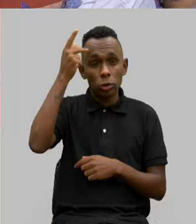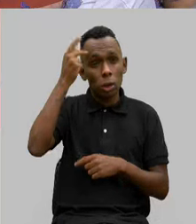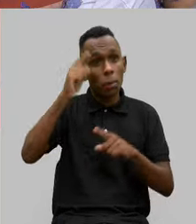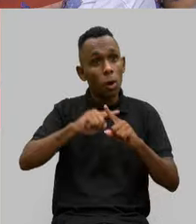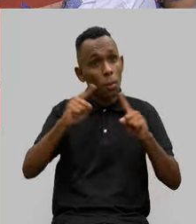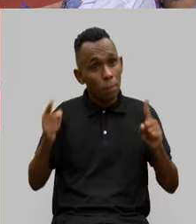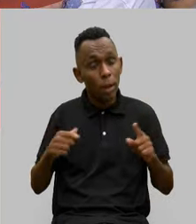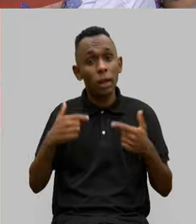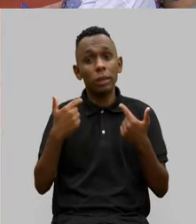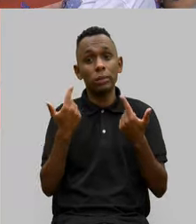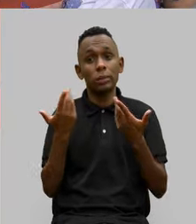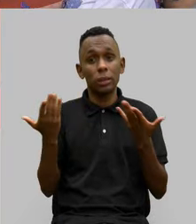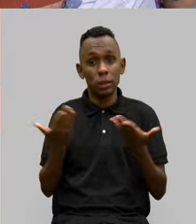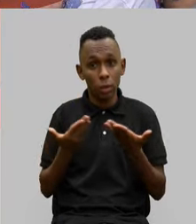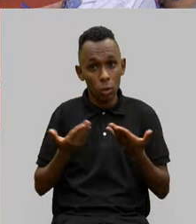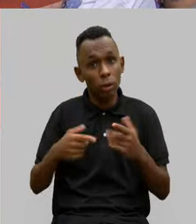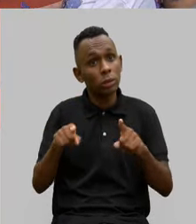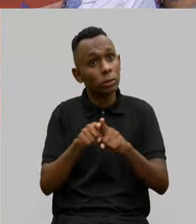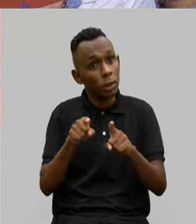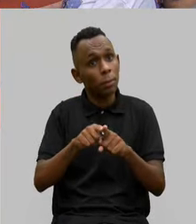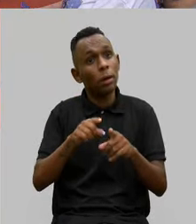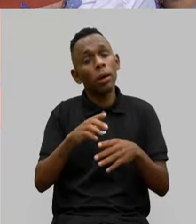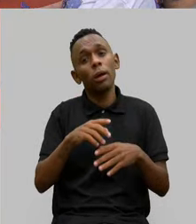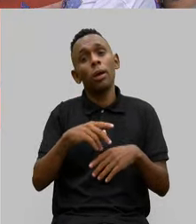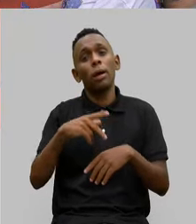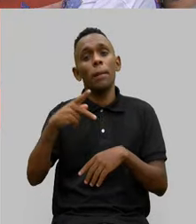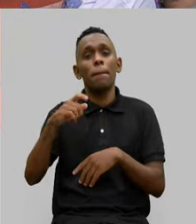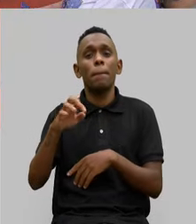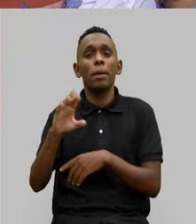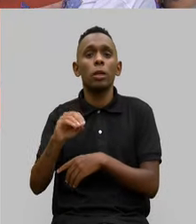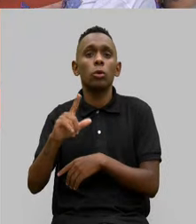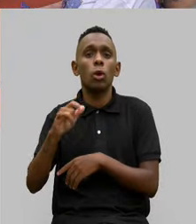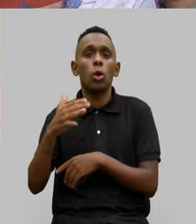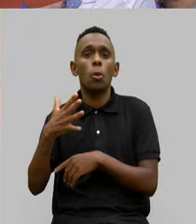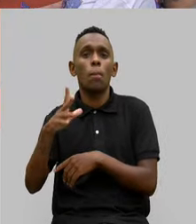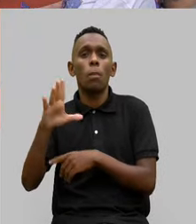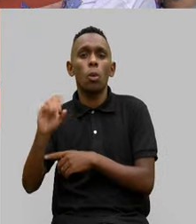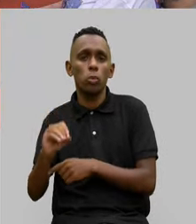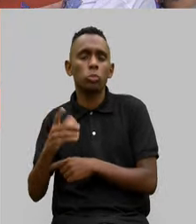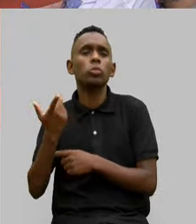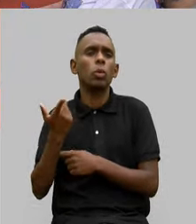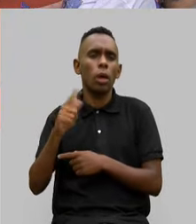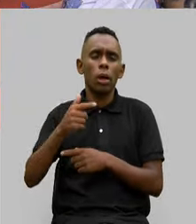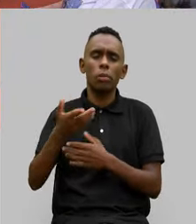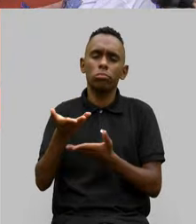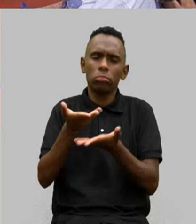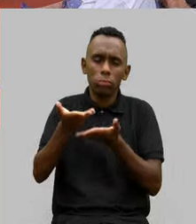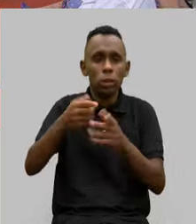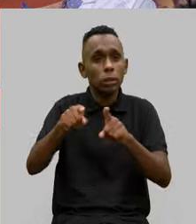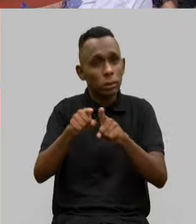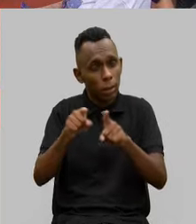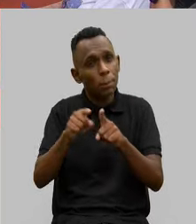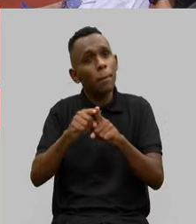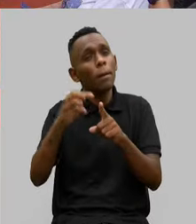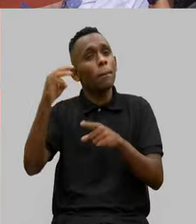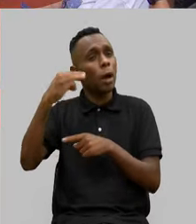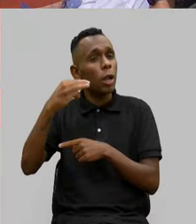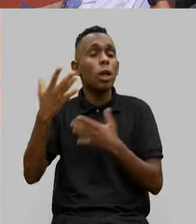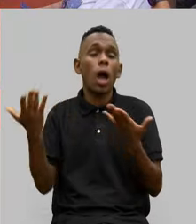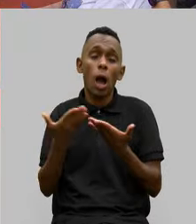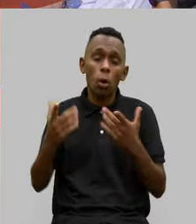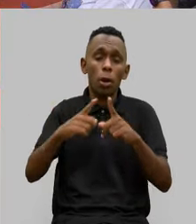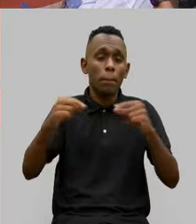atualmente nós estamos também aqui em Pedro Leopoldo com a salinha de acolhimento lá estamos no Maranhão e agora também estamos em